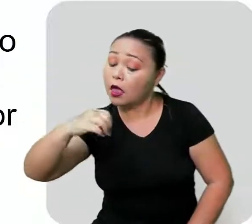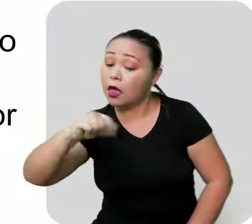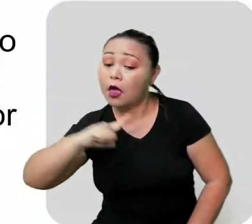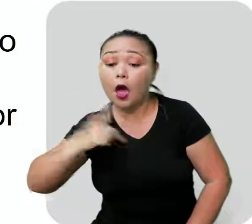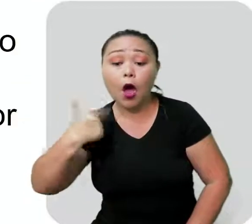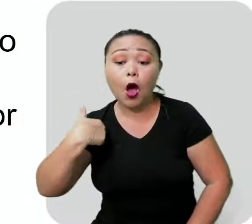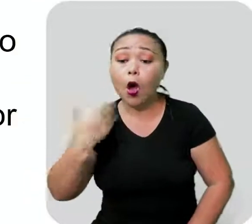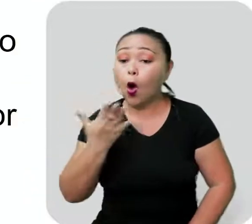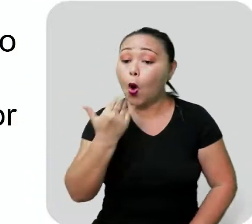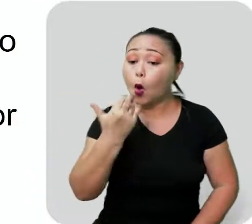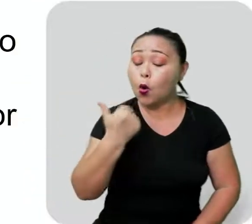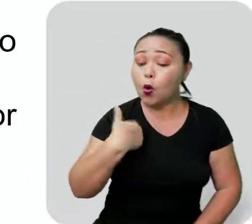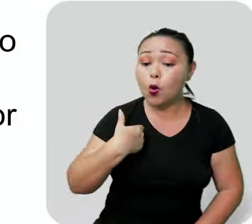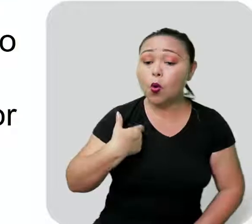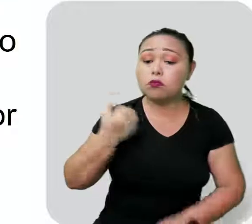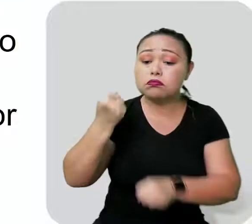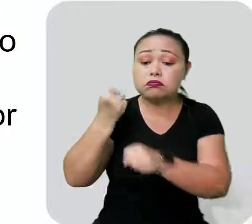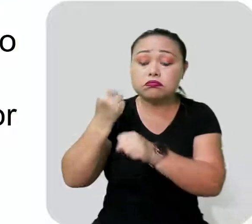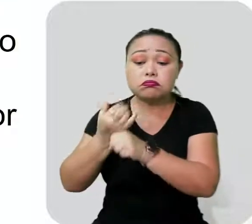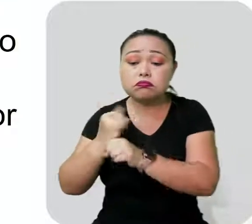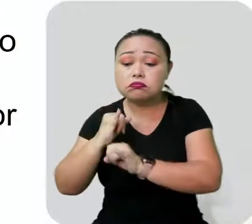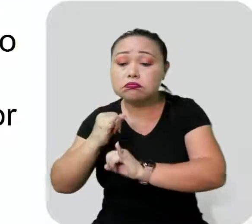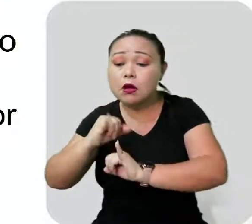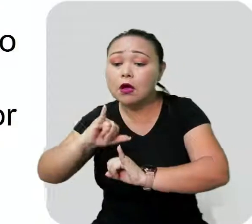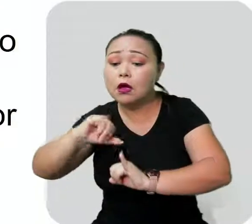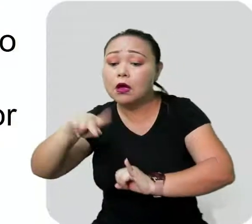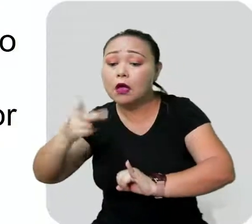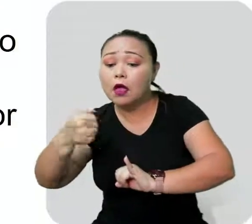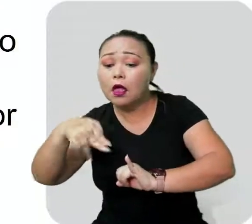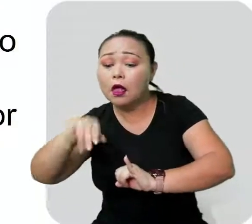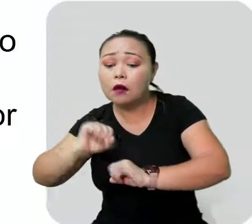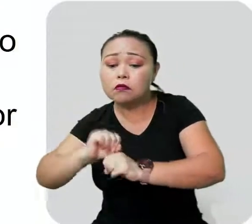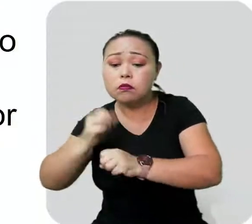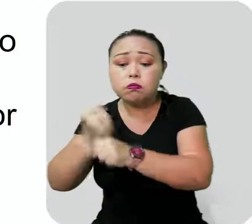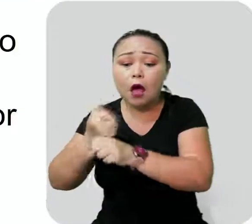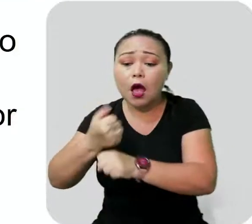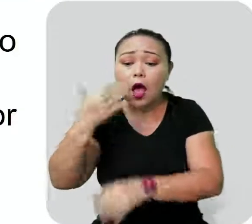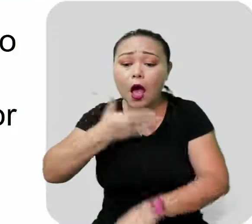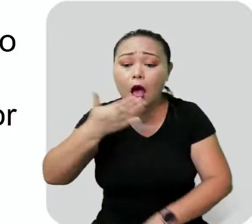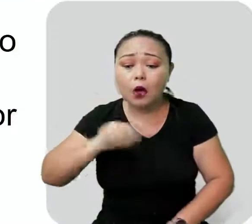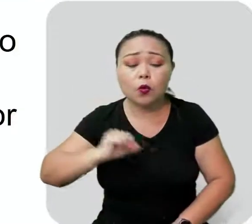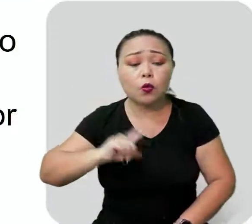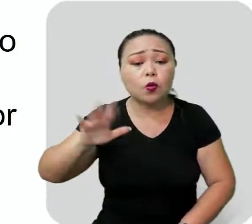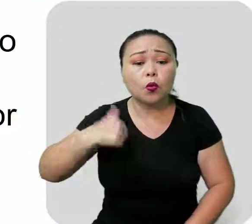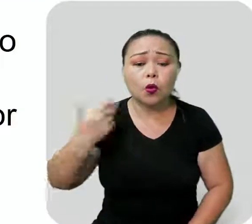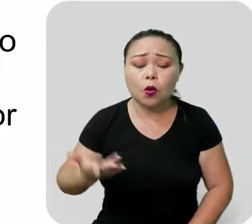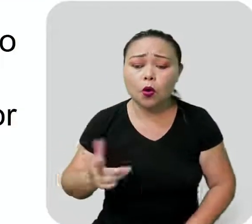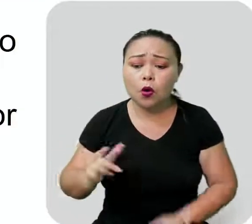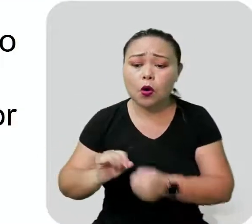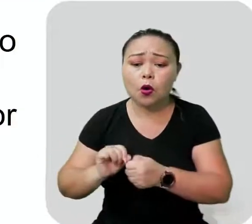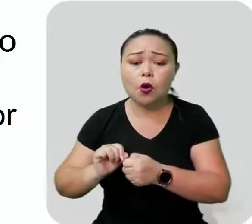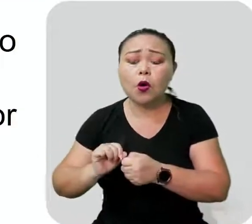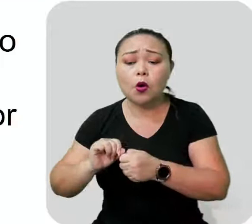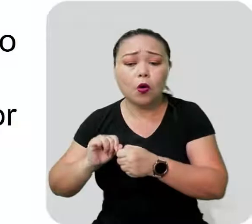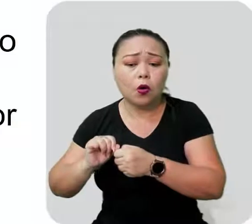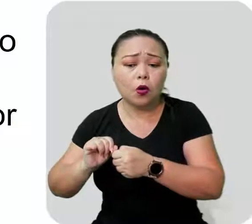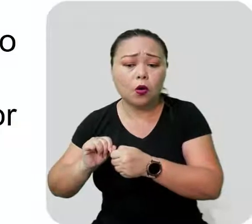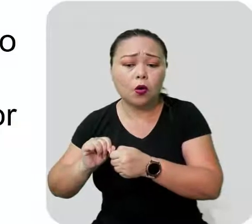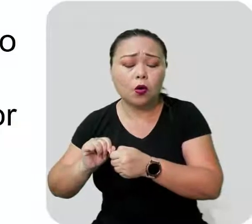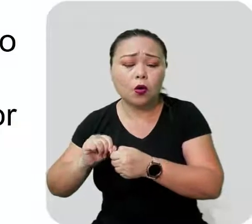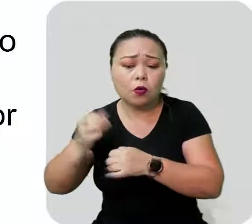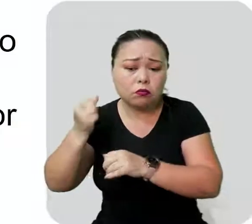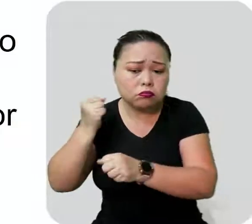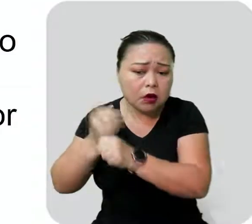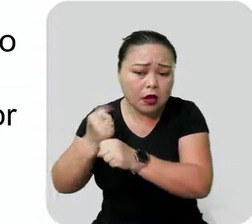você come lama com batata doce você cama você come guanaco né